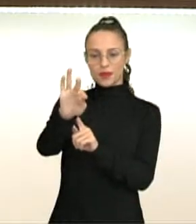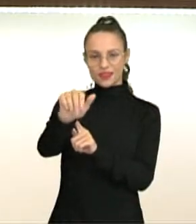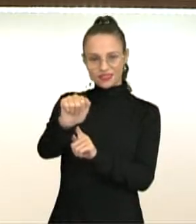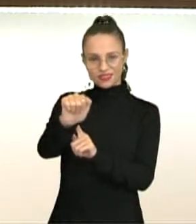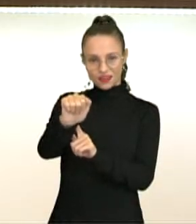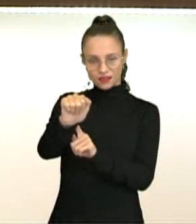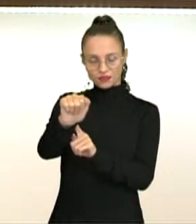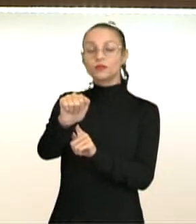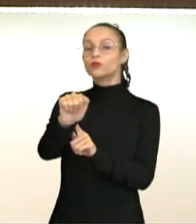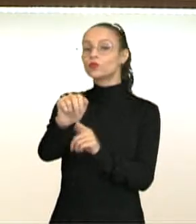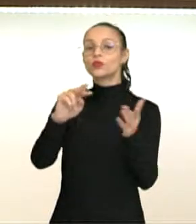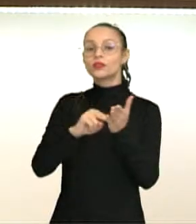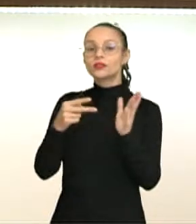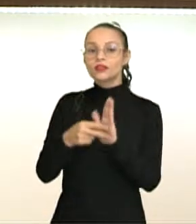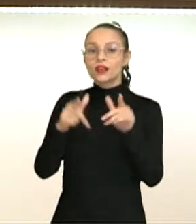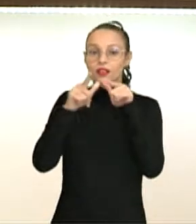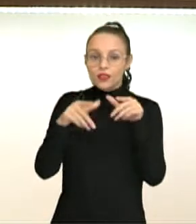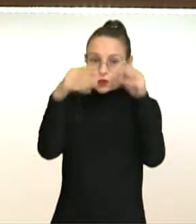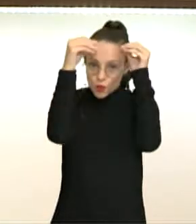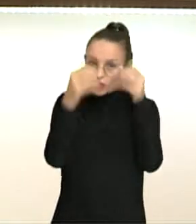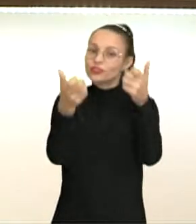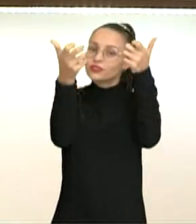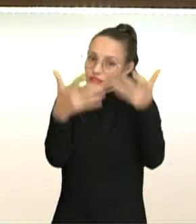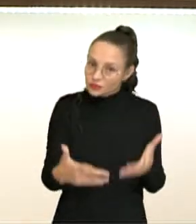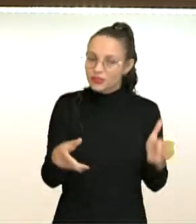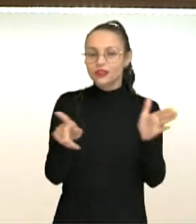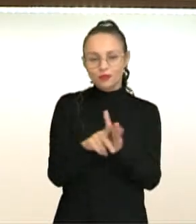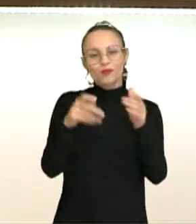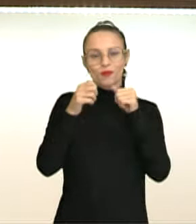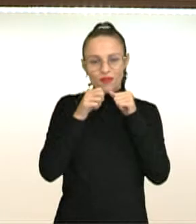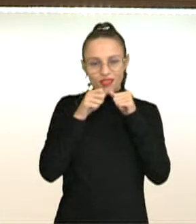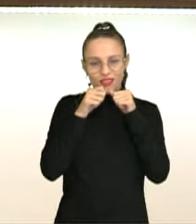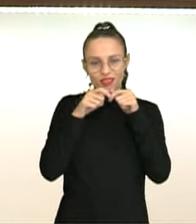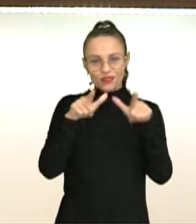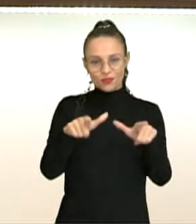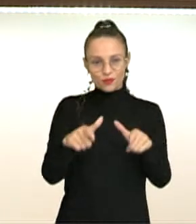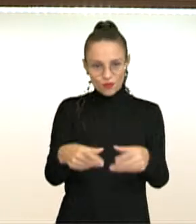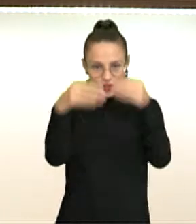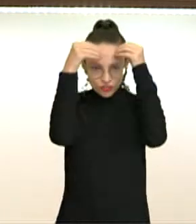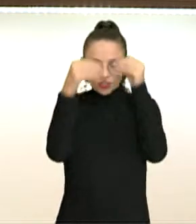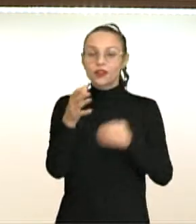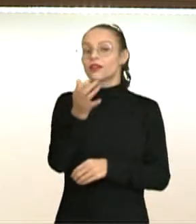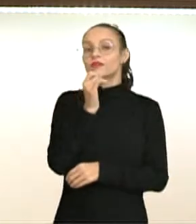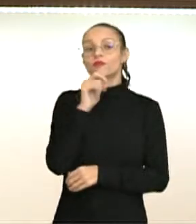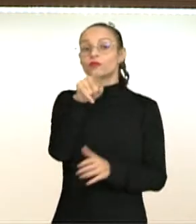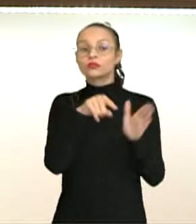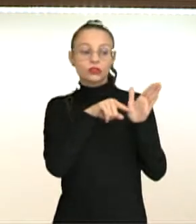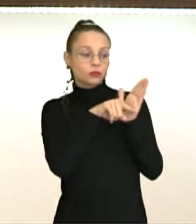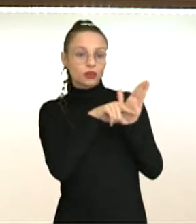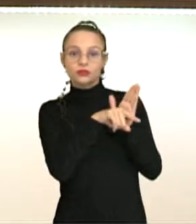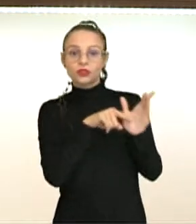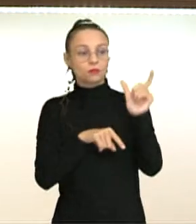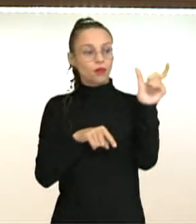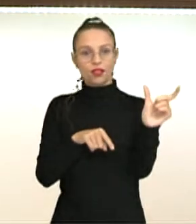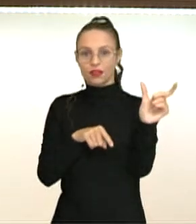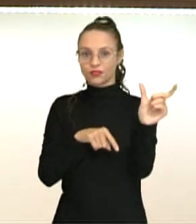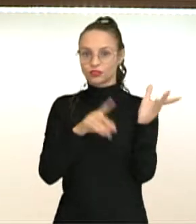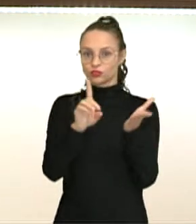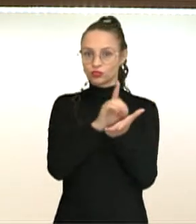já sabe, é a linguagem explicando a própria linguagem. Como, por exemplo, quando você pesquisa uma palavra no